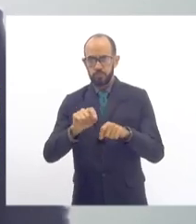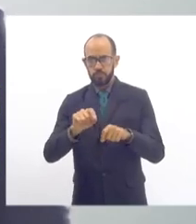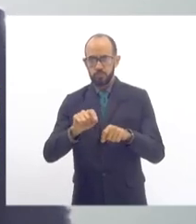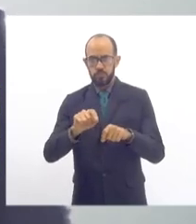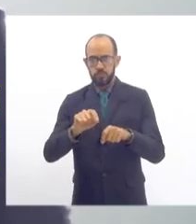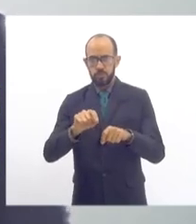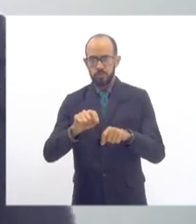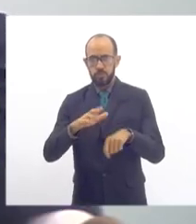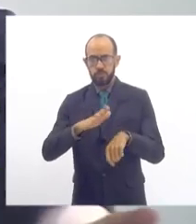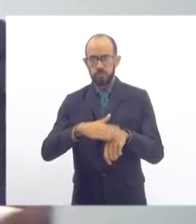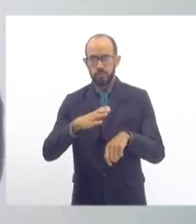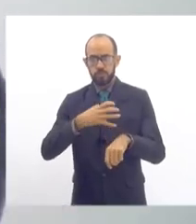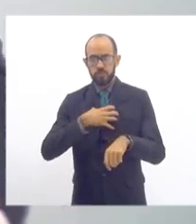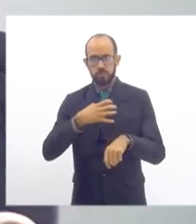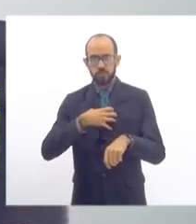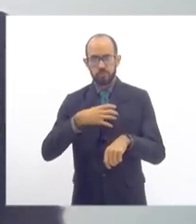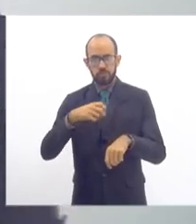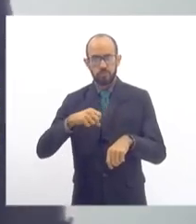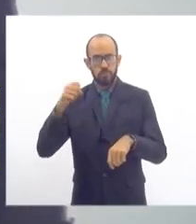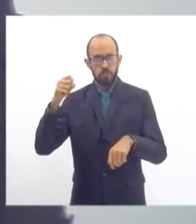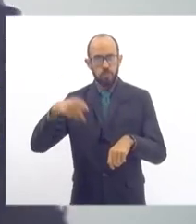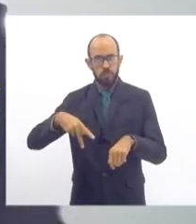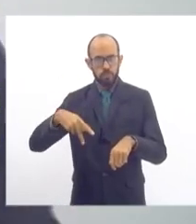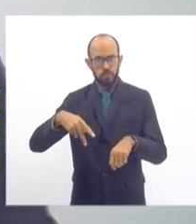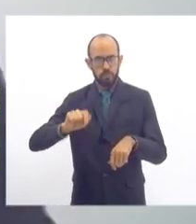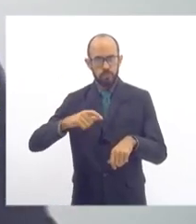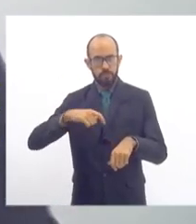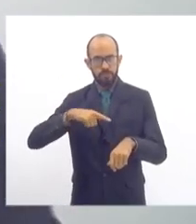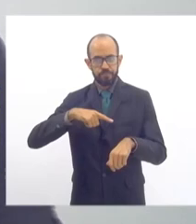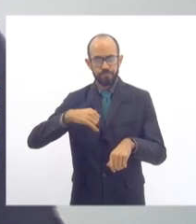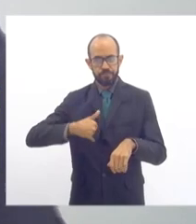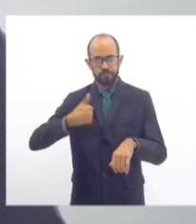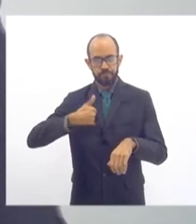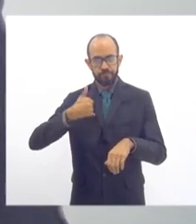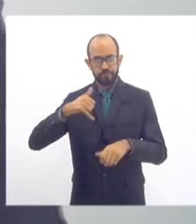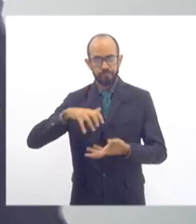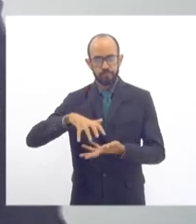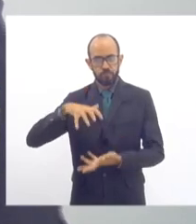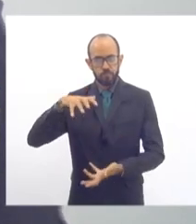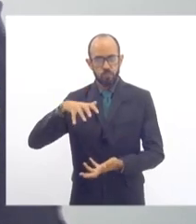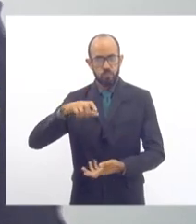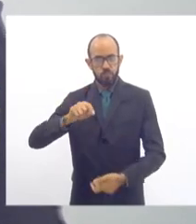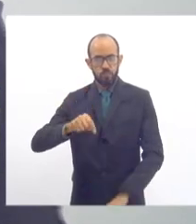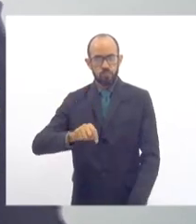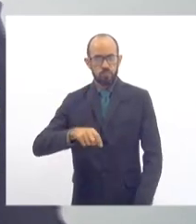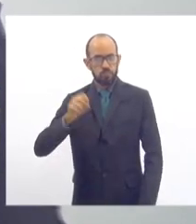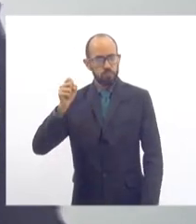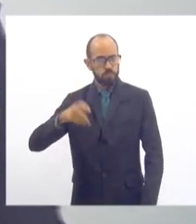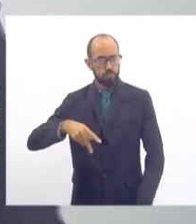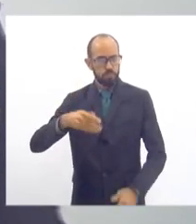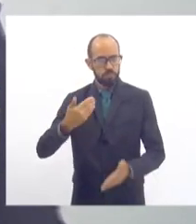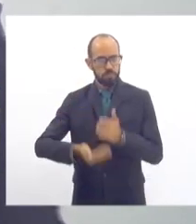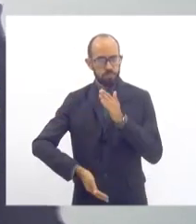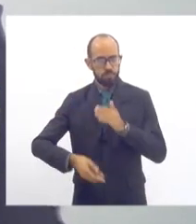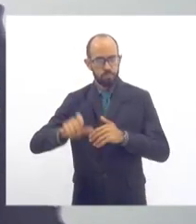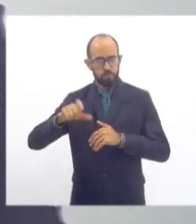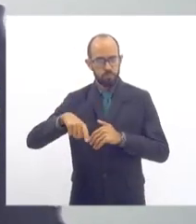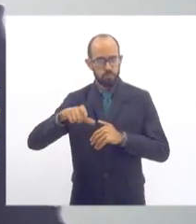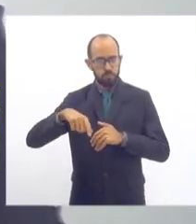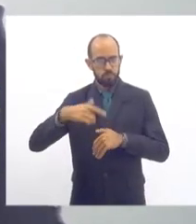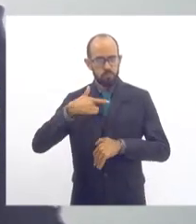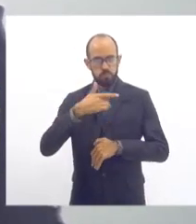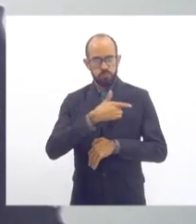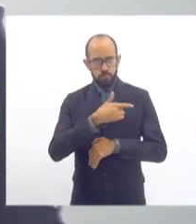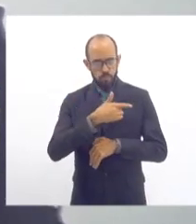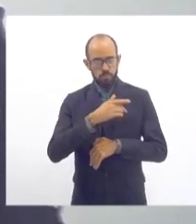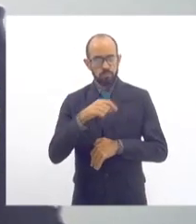sensibiliza é a questão do inativo, que ao chegar numa idade mais avançada, ele se aposenta e perde o plano. E havia esse